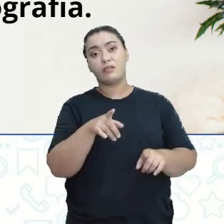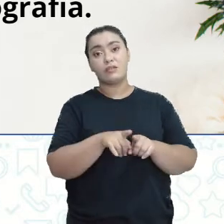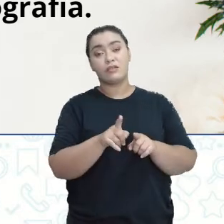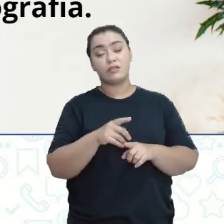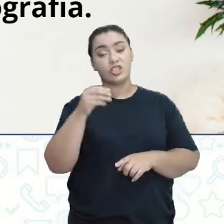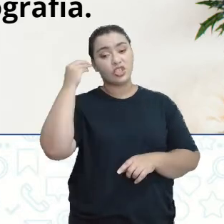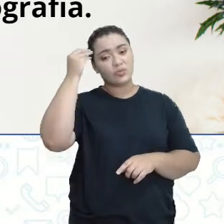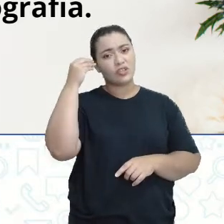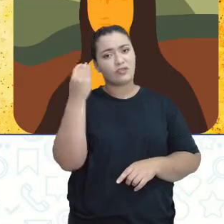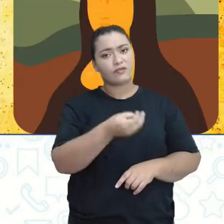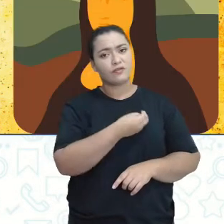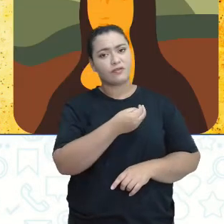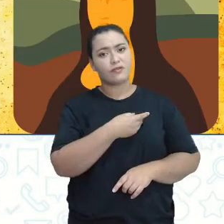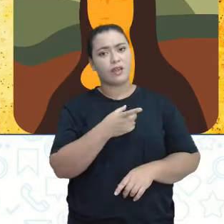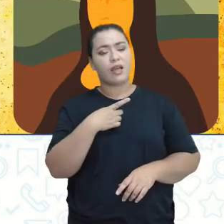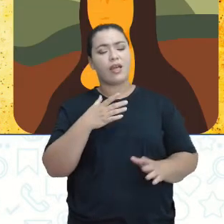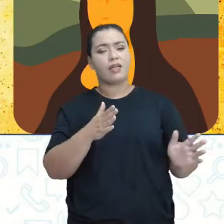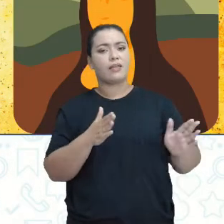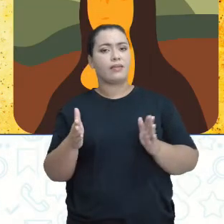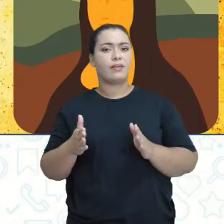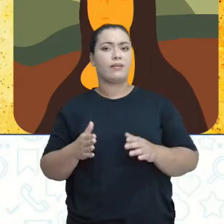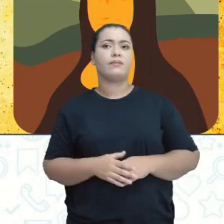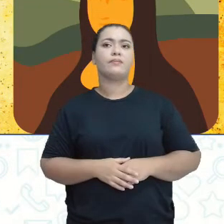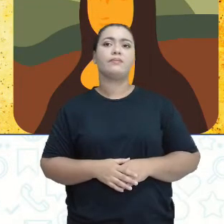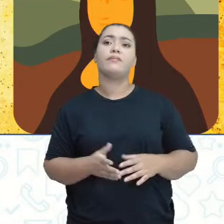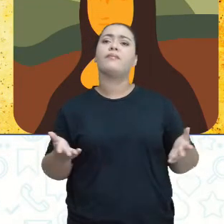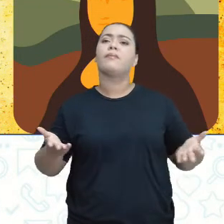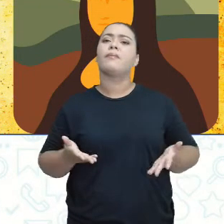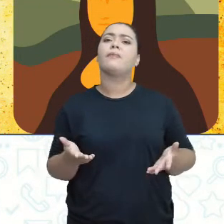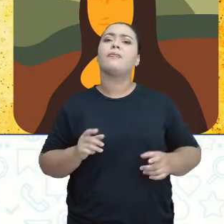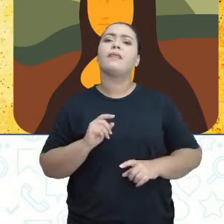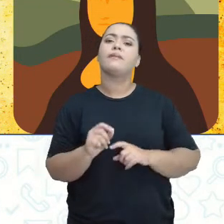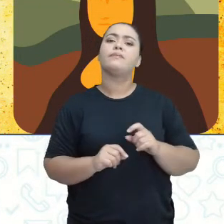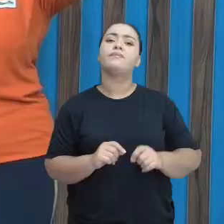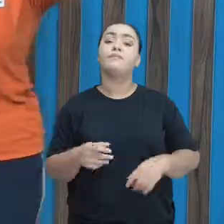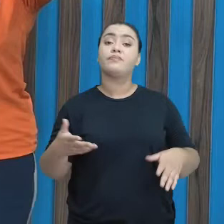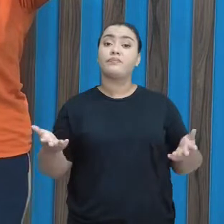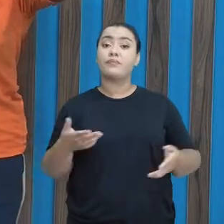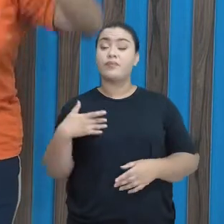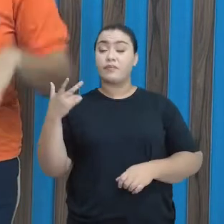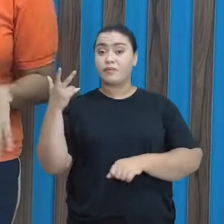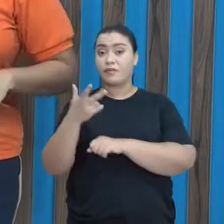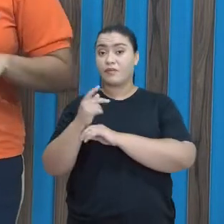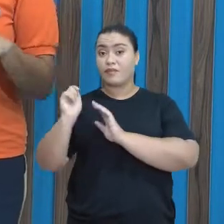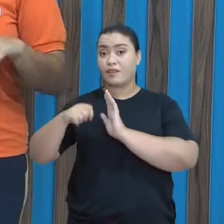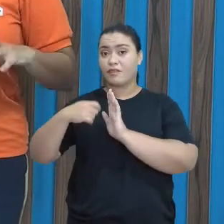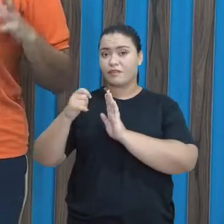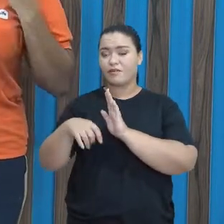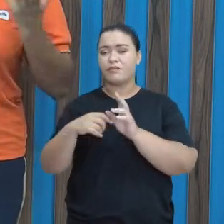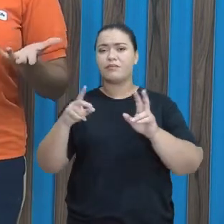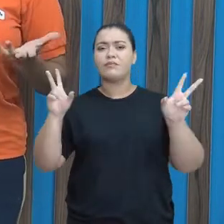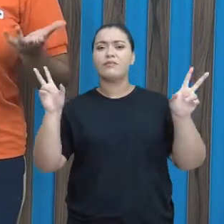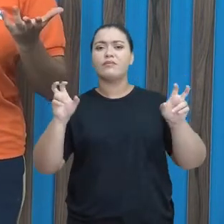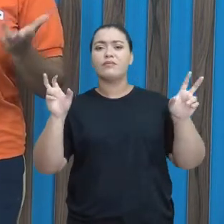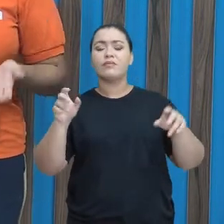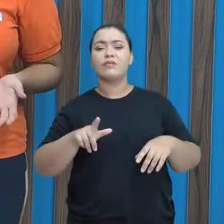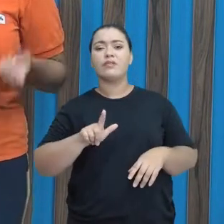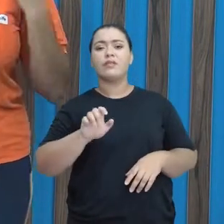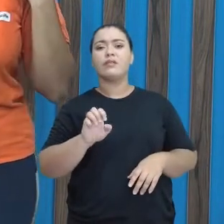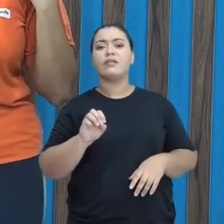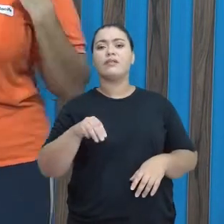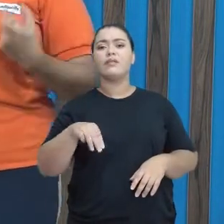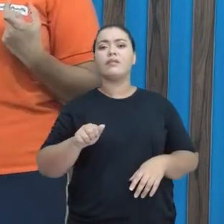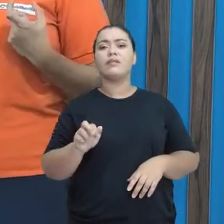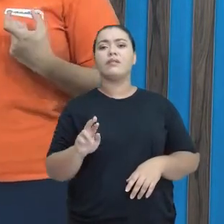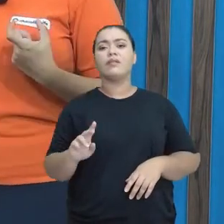experiências vividas situadas no tempo. E agora eu vou pedir para a gente colocar um último videozinho sobre Leonardo da Vinci, para a gente conhecer